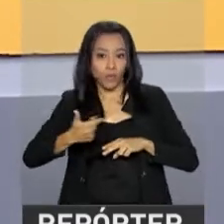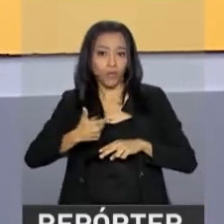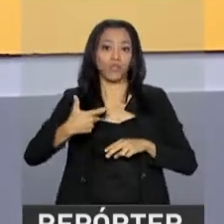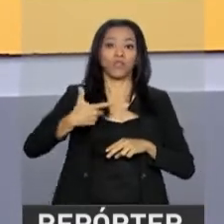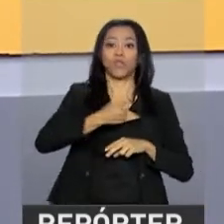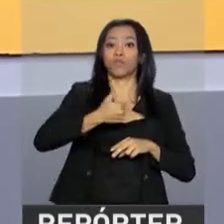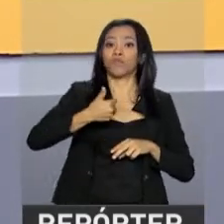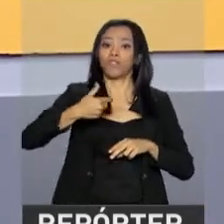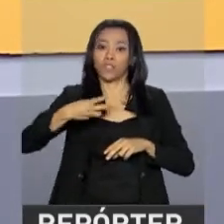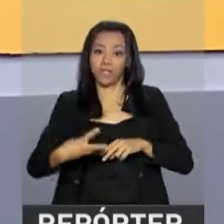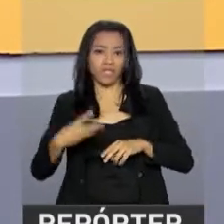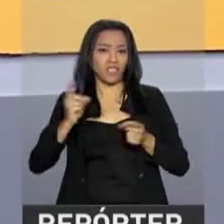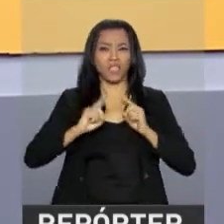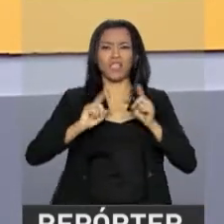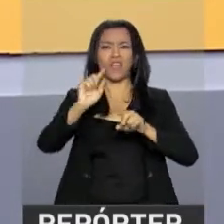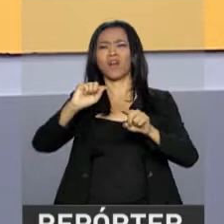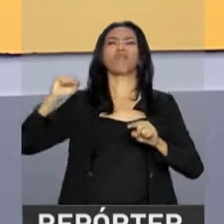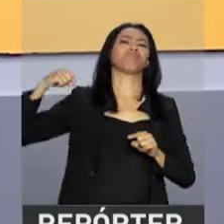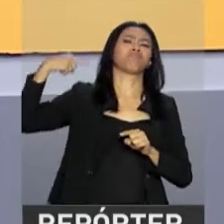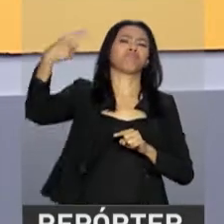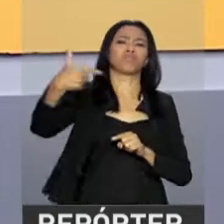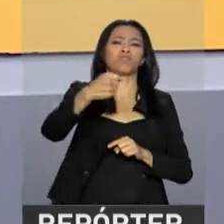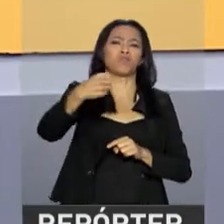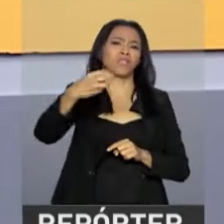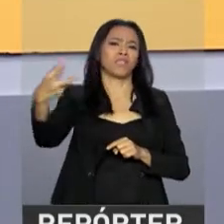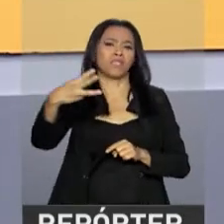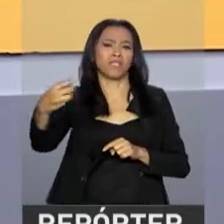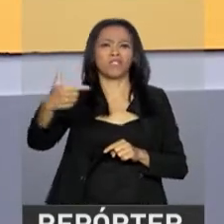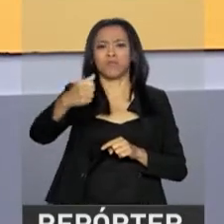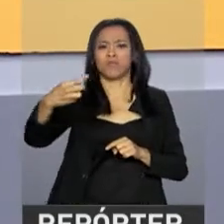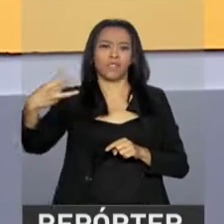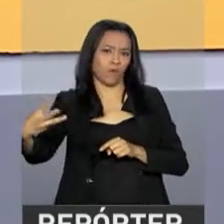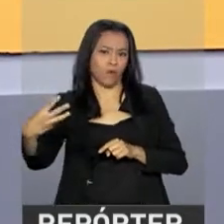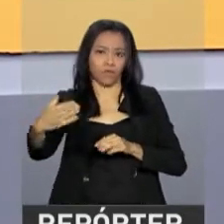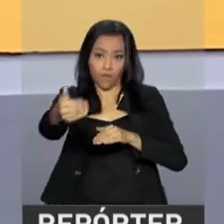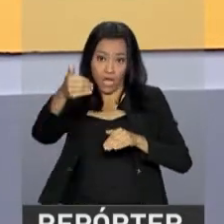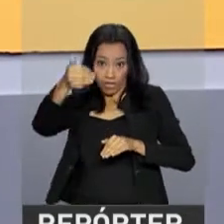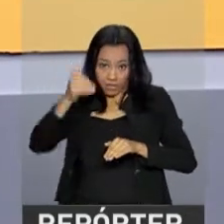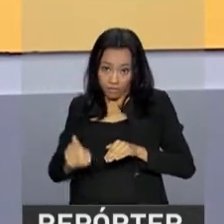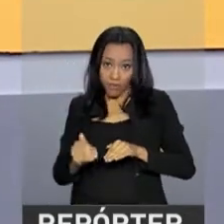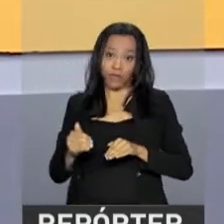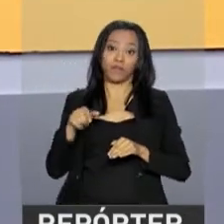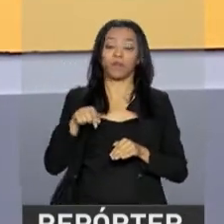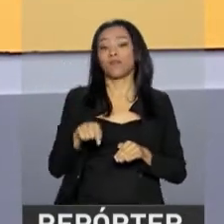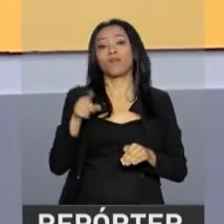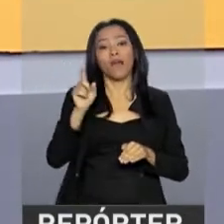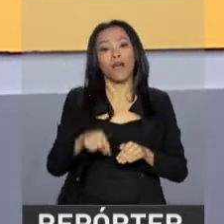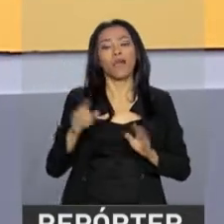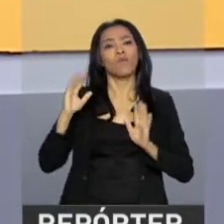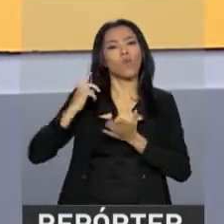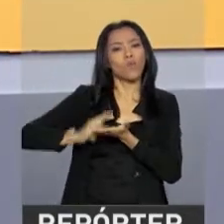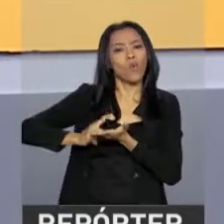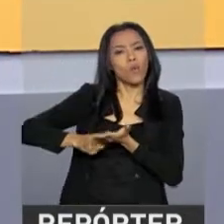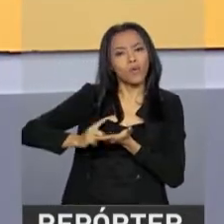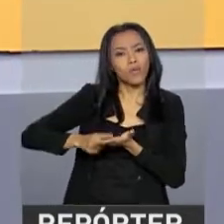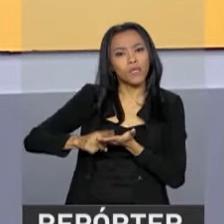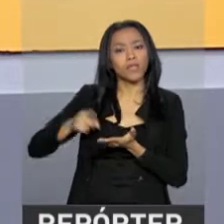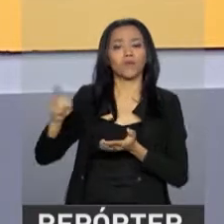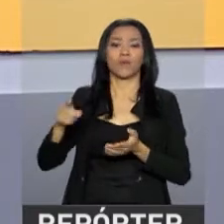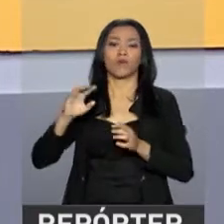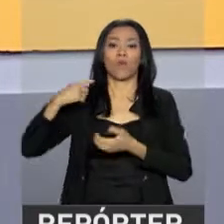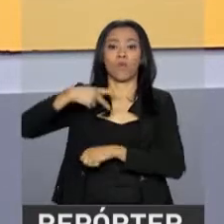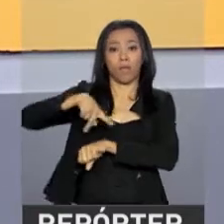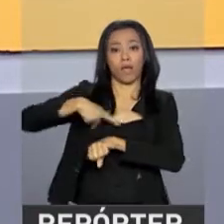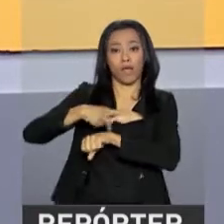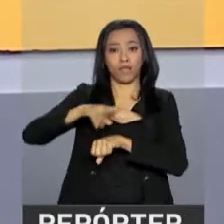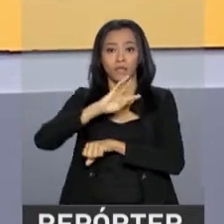2033 a 2034. A decisão brasileira é resultado de um acordo alcançado com o governo de Honduras, que cedeu a vez. O